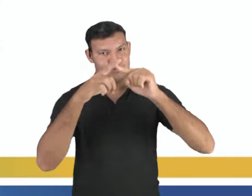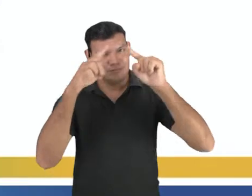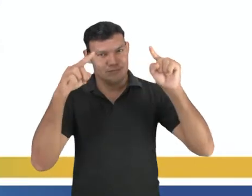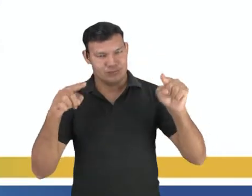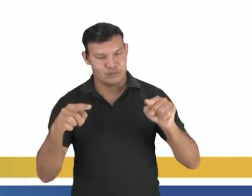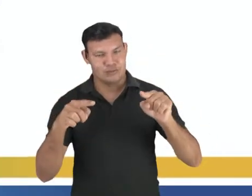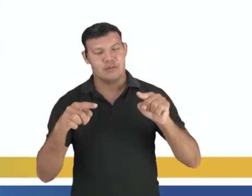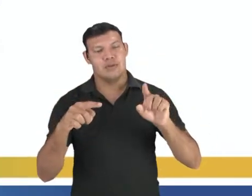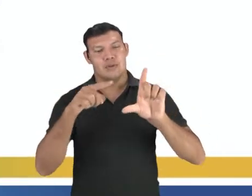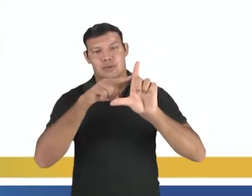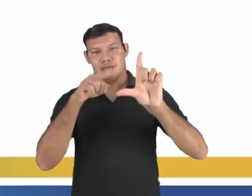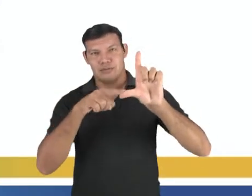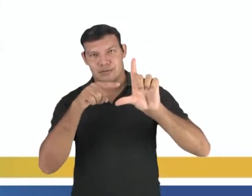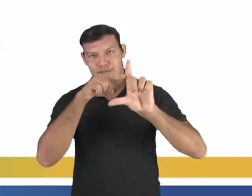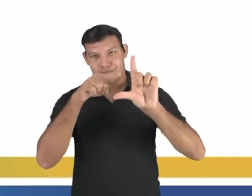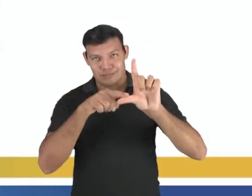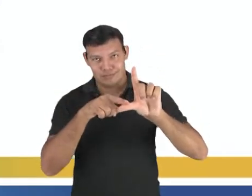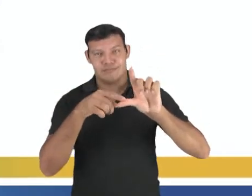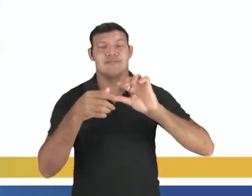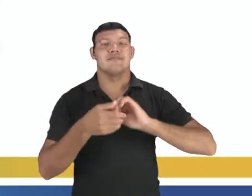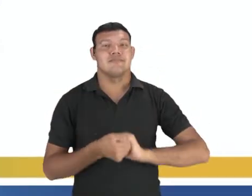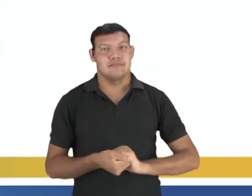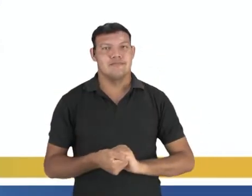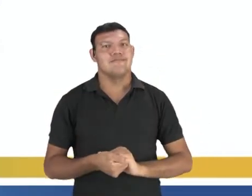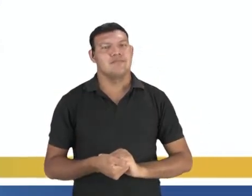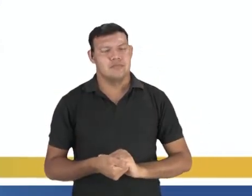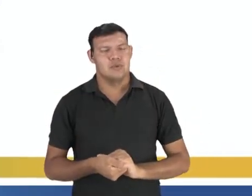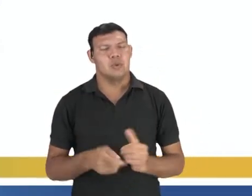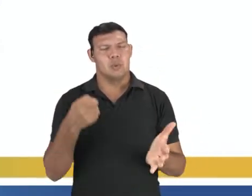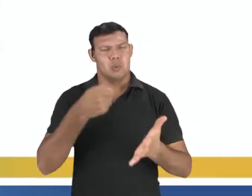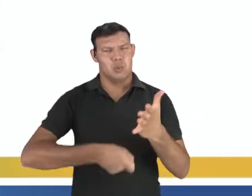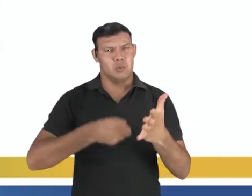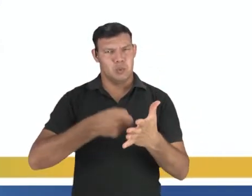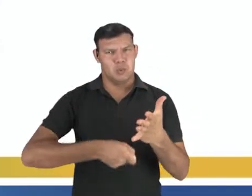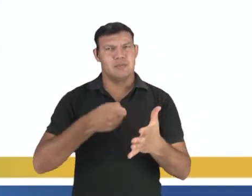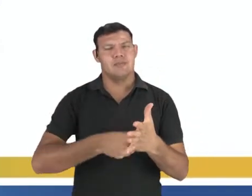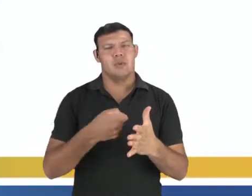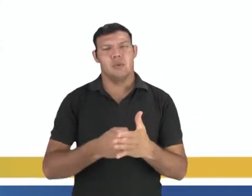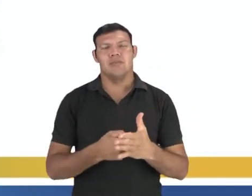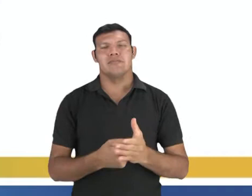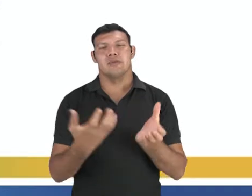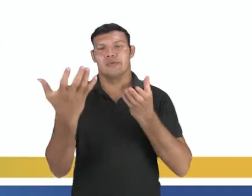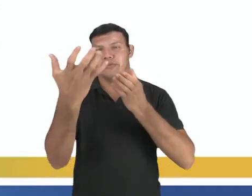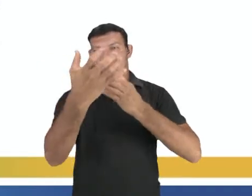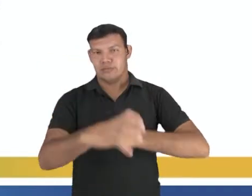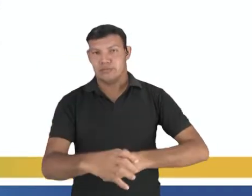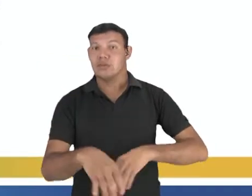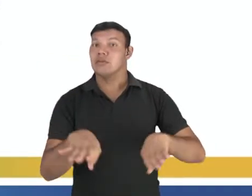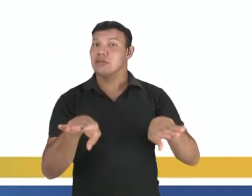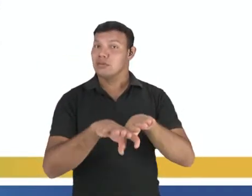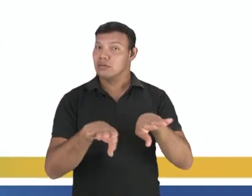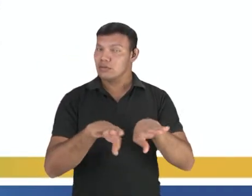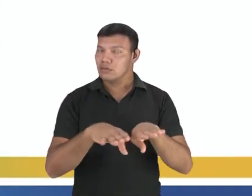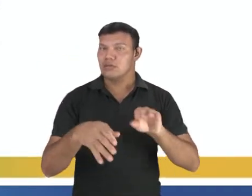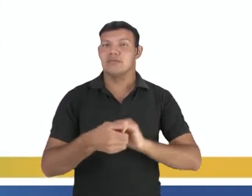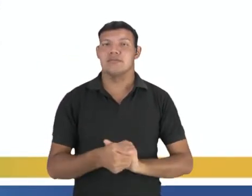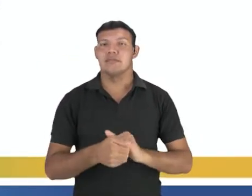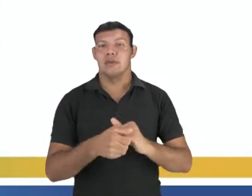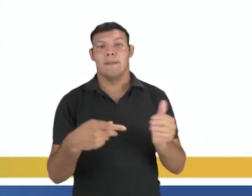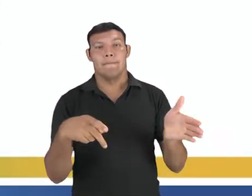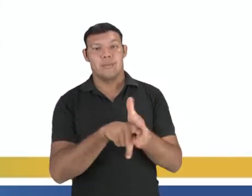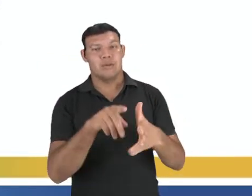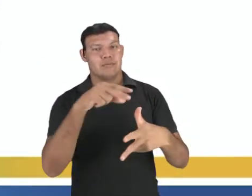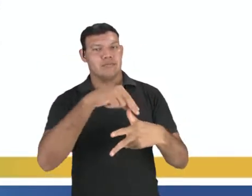vamos trabalhar muito com os ângulos que são cobrados em concurso e também no